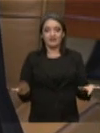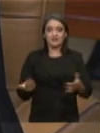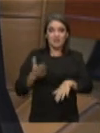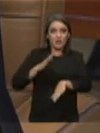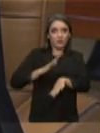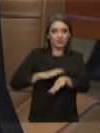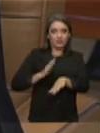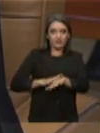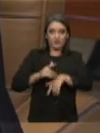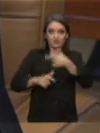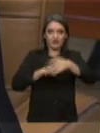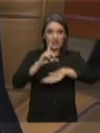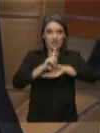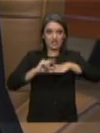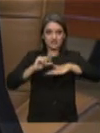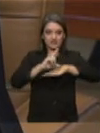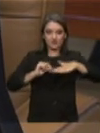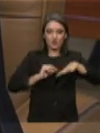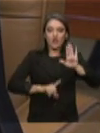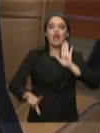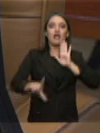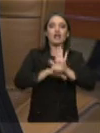Casa Civil, a Lei